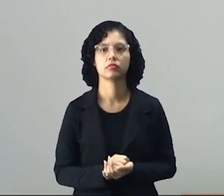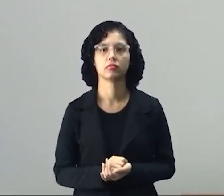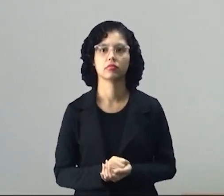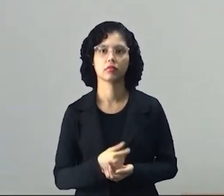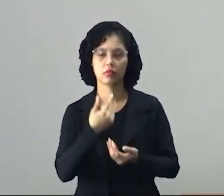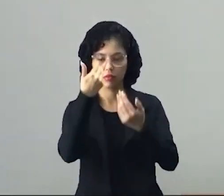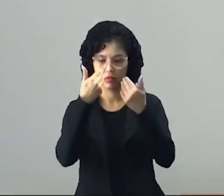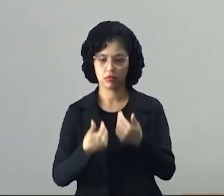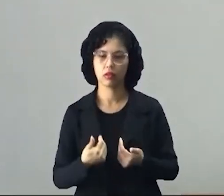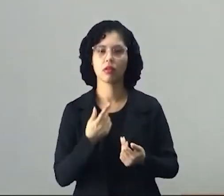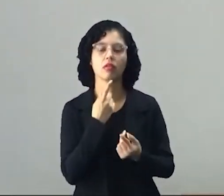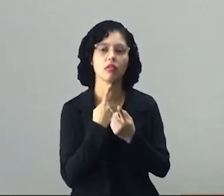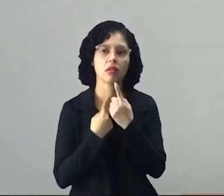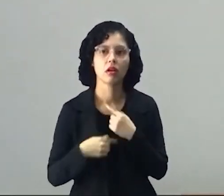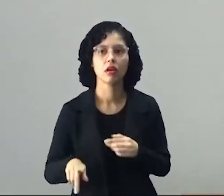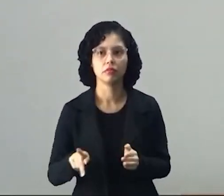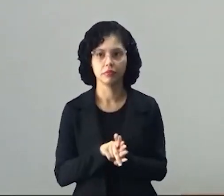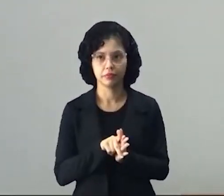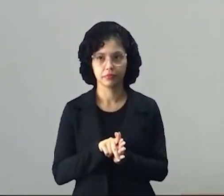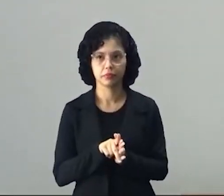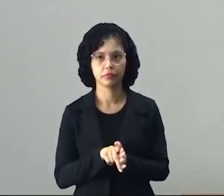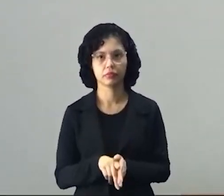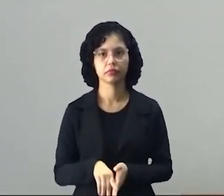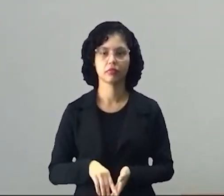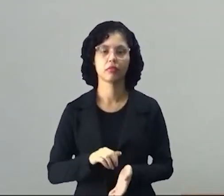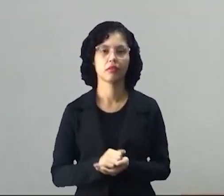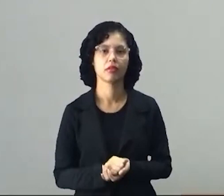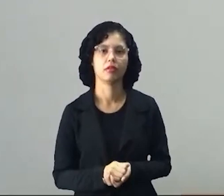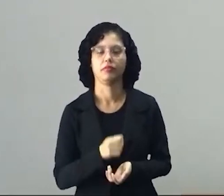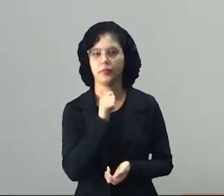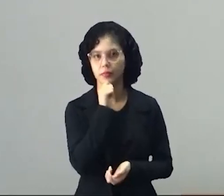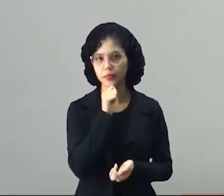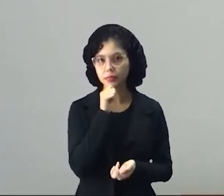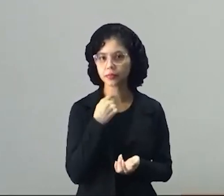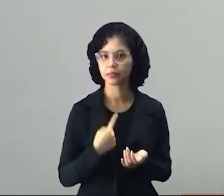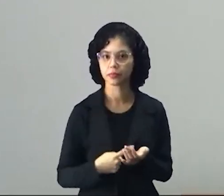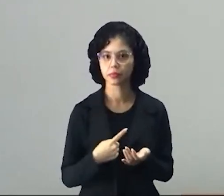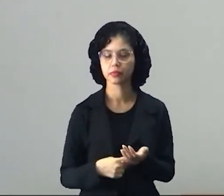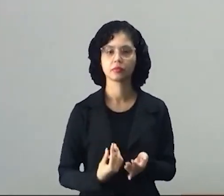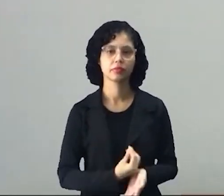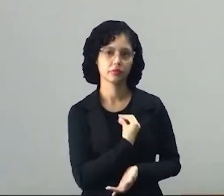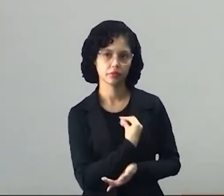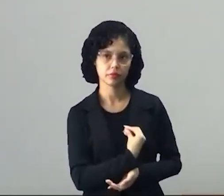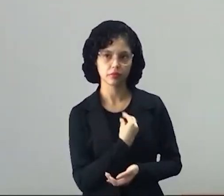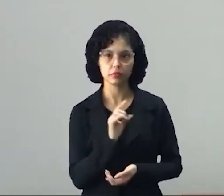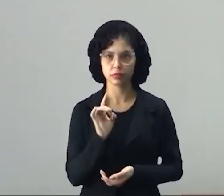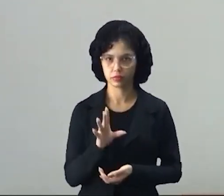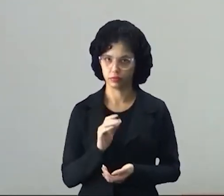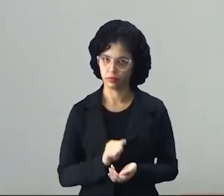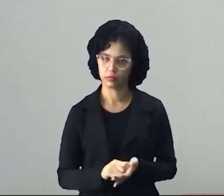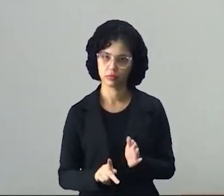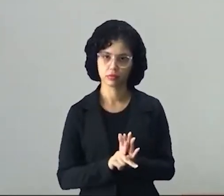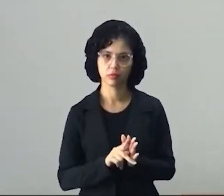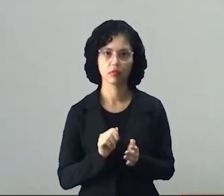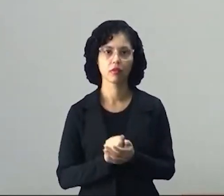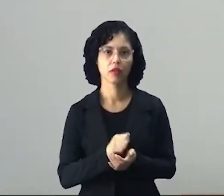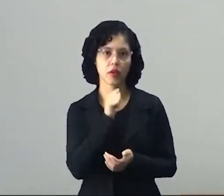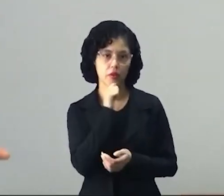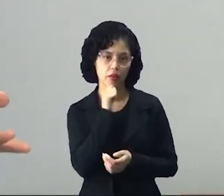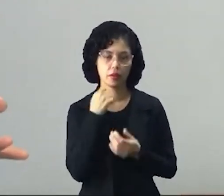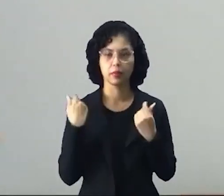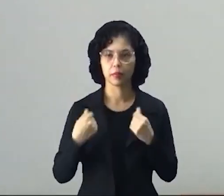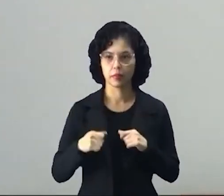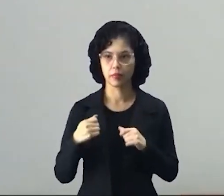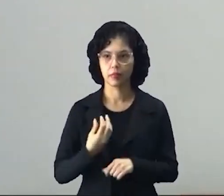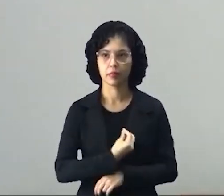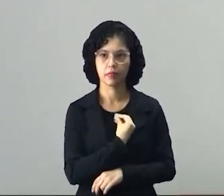ao nosso desejo próprio, né? Então, a gente não está condicionado à sobrevivência por si só. Mas a gente